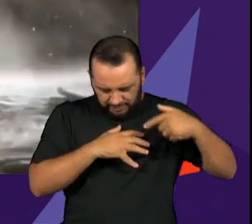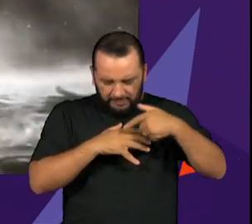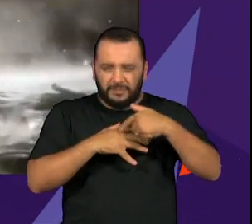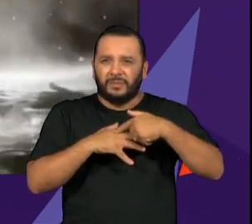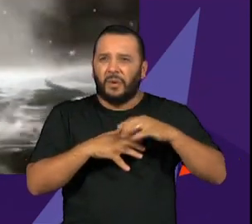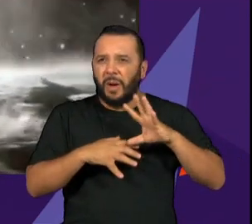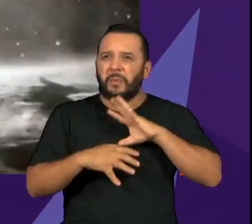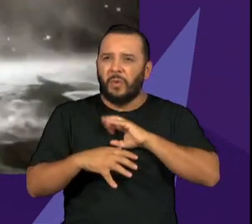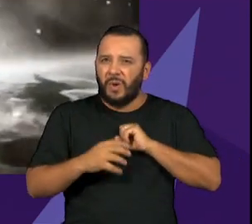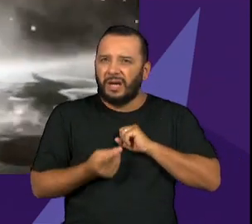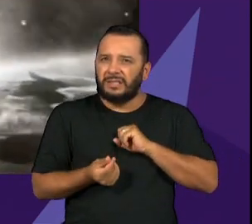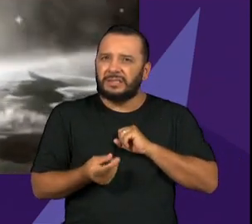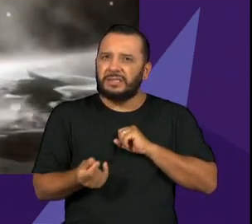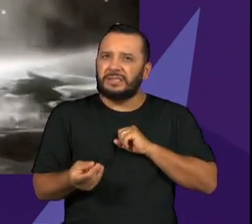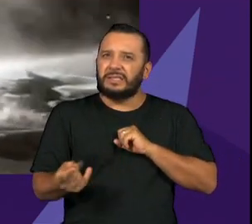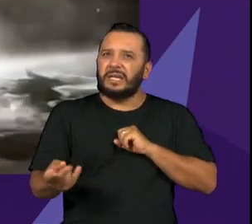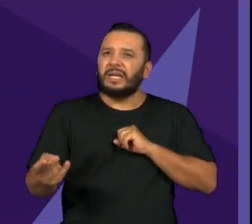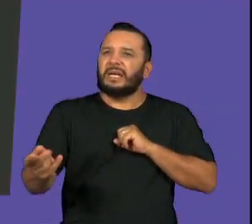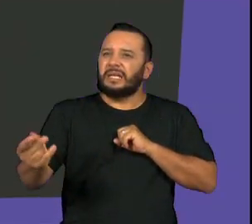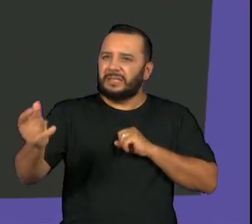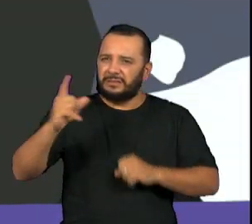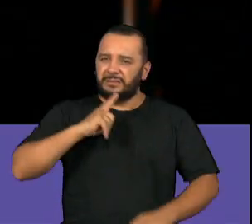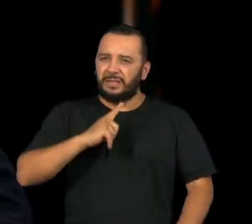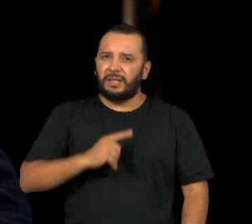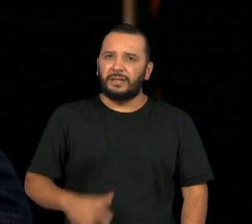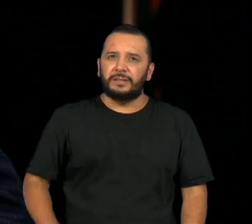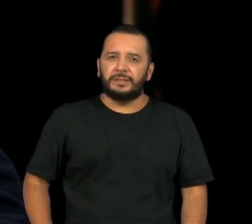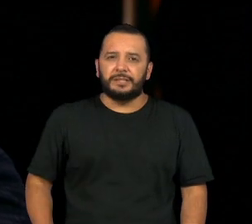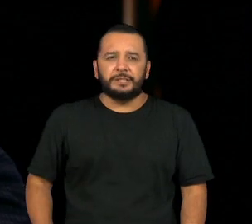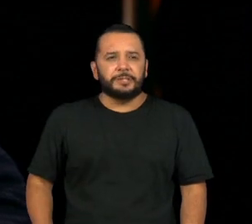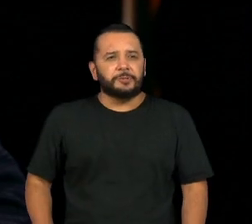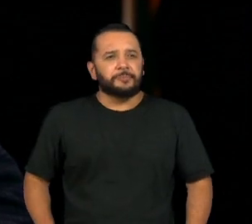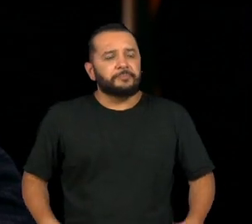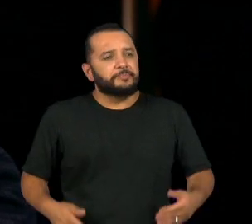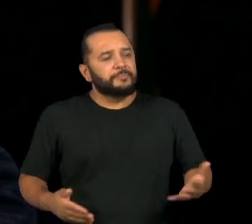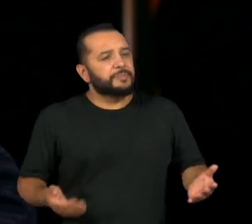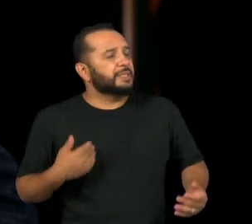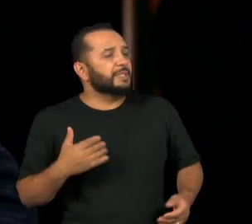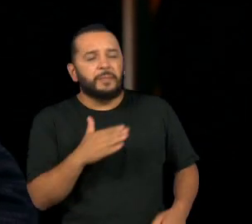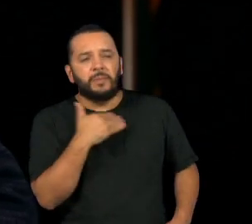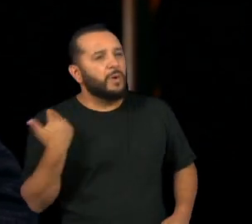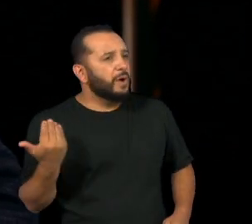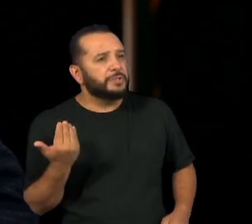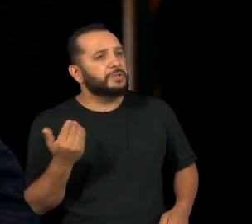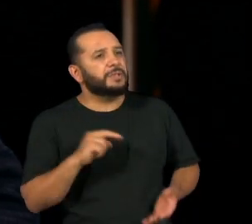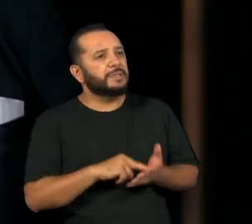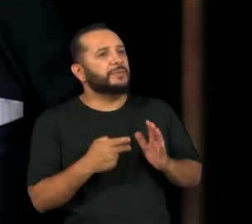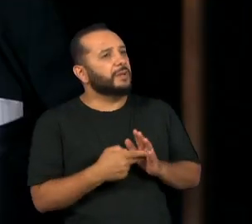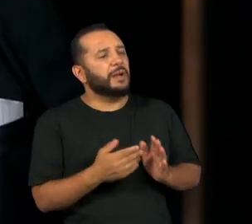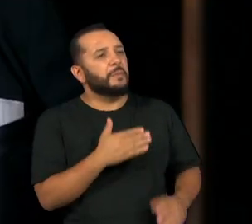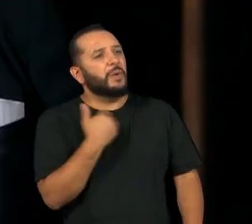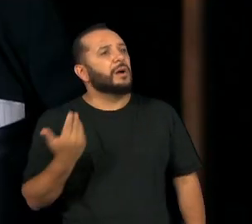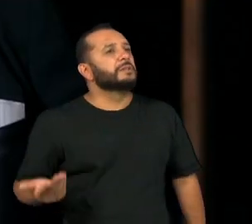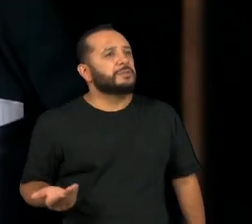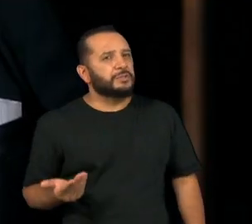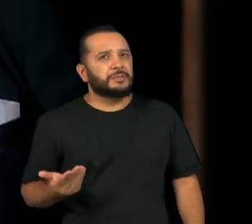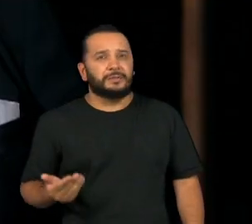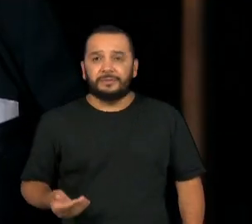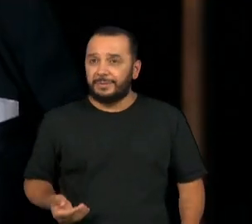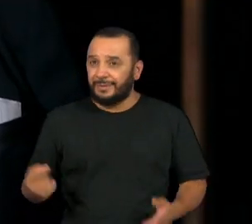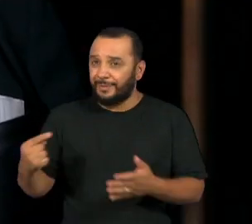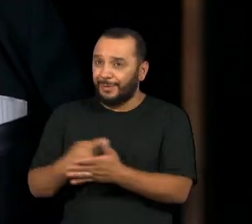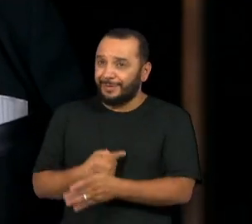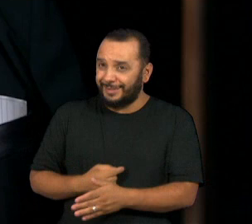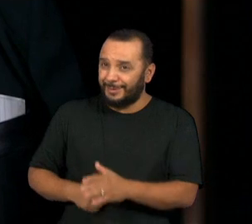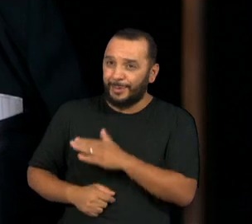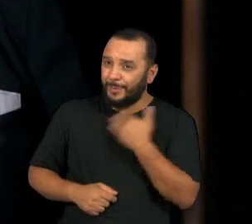toda a eternidade do espaço sideral. E a morte? O que é a morte? Você está perguntando o que é a